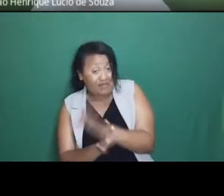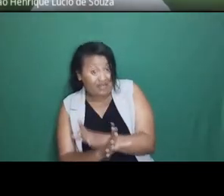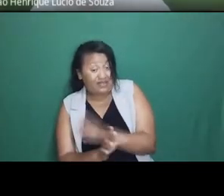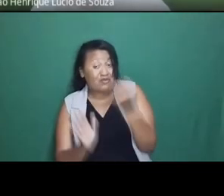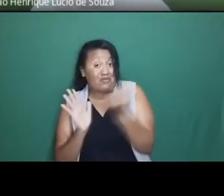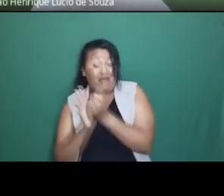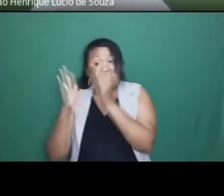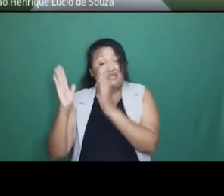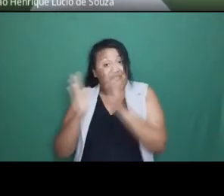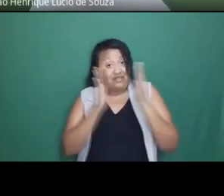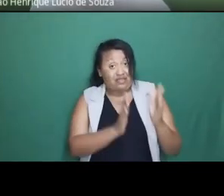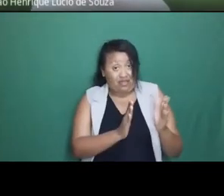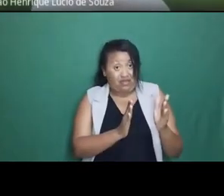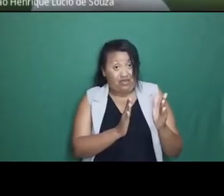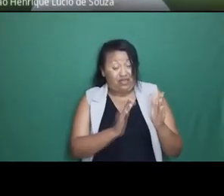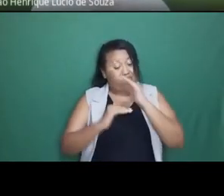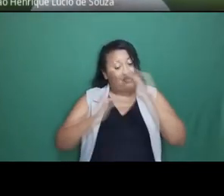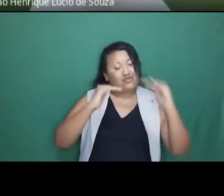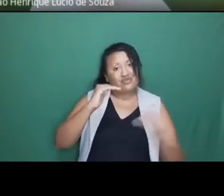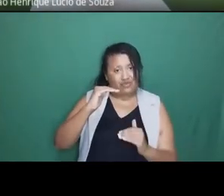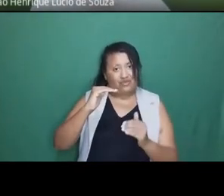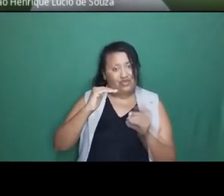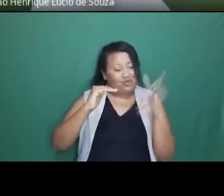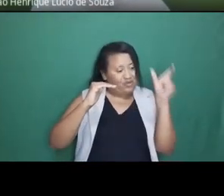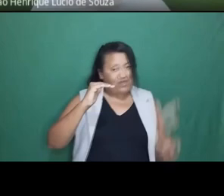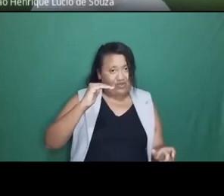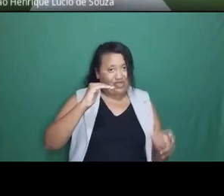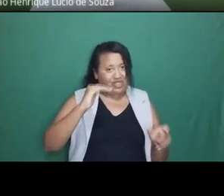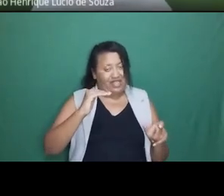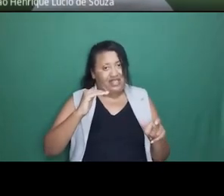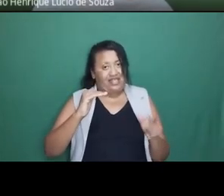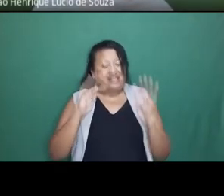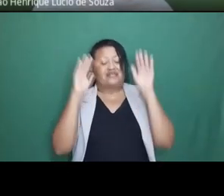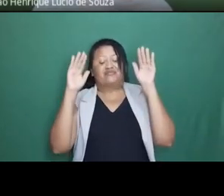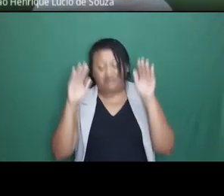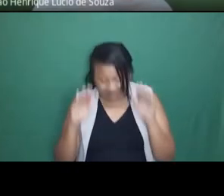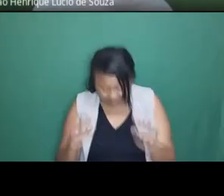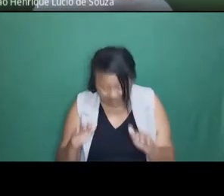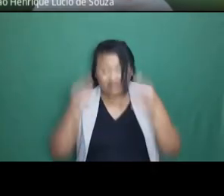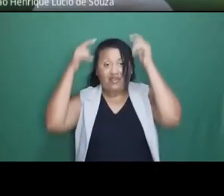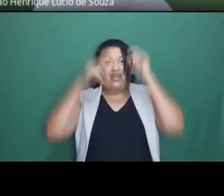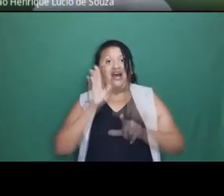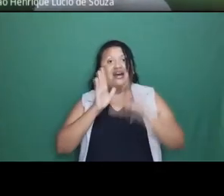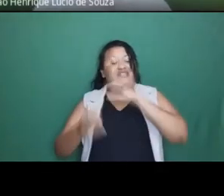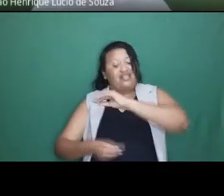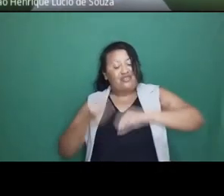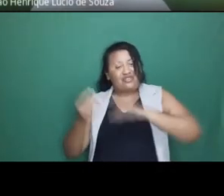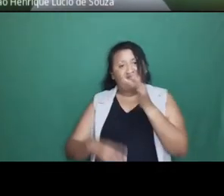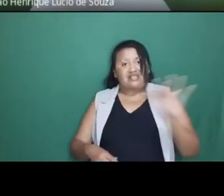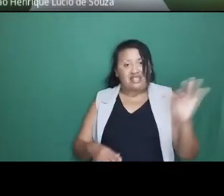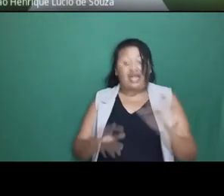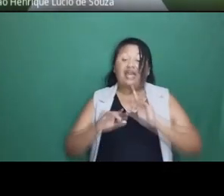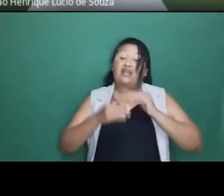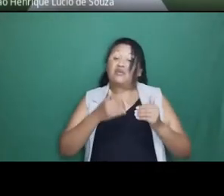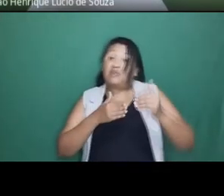de divisão entre os súditos que serviam ao Rei antes da Revolução Francesa e